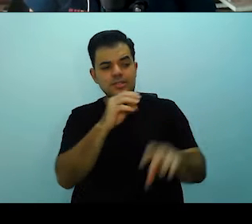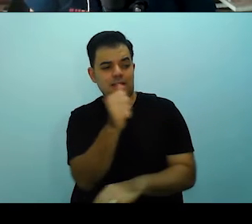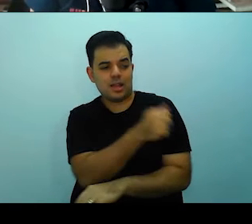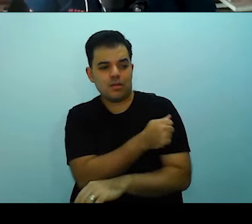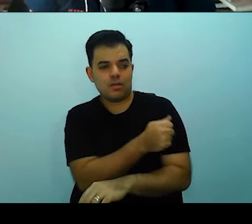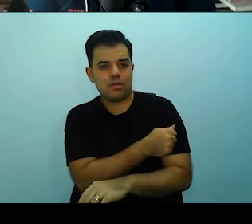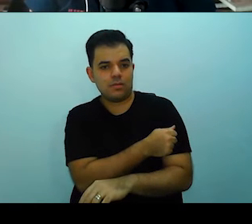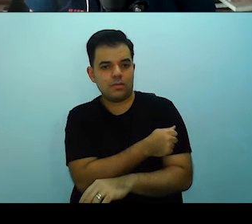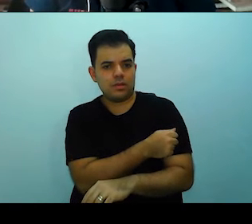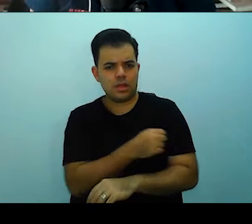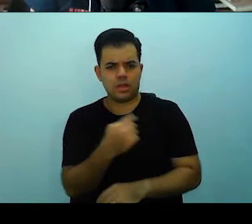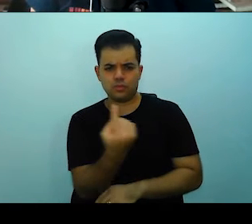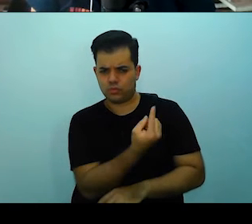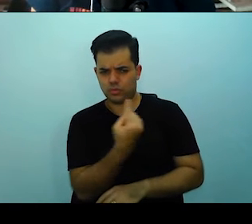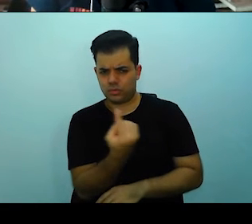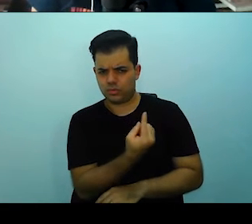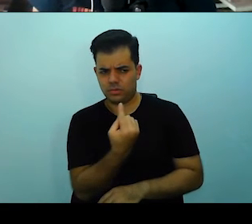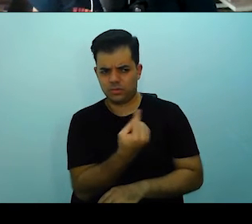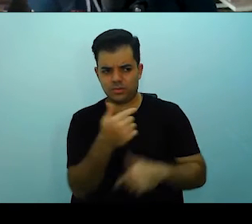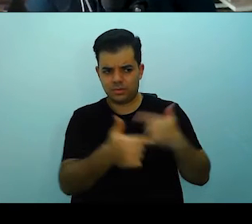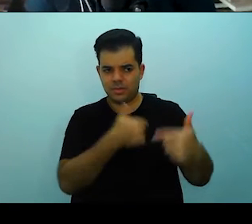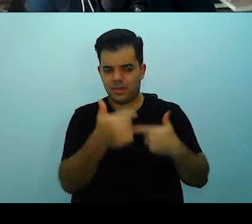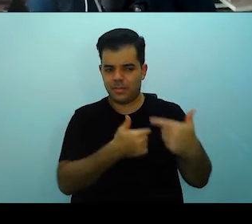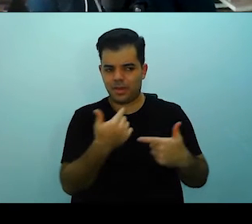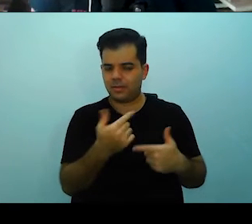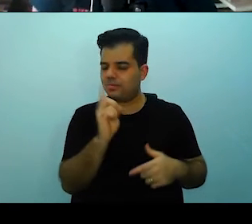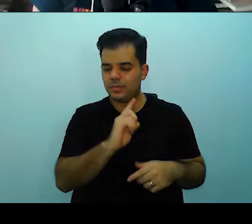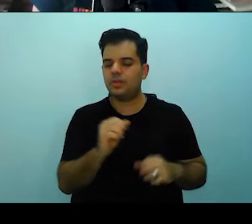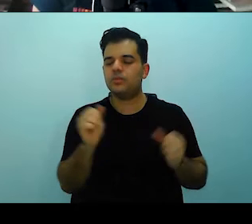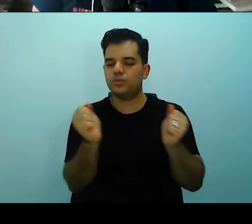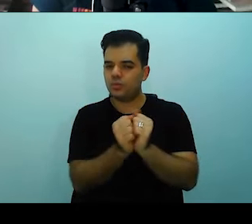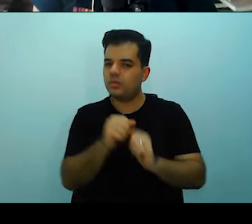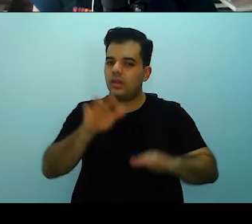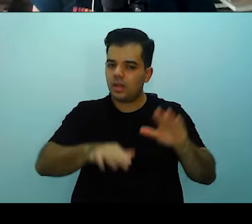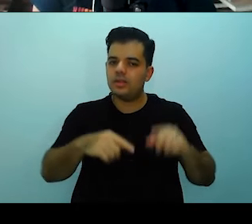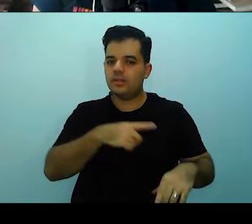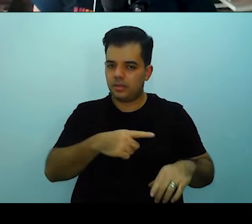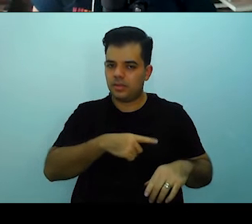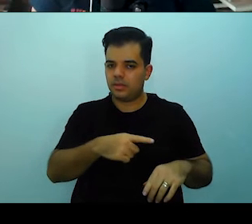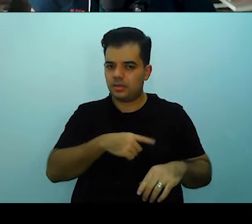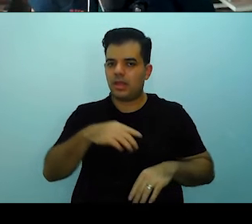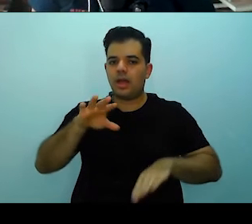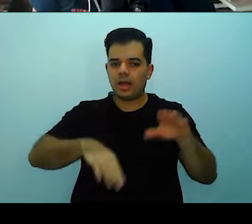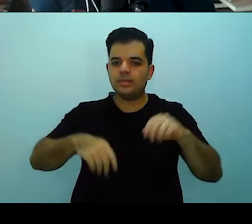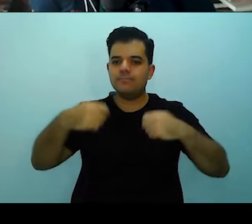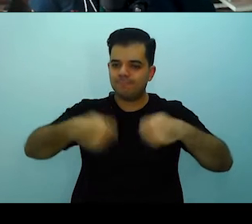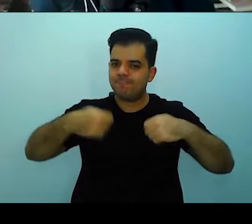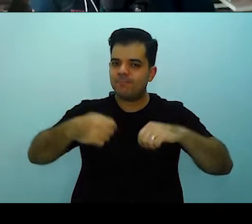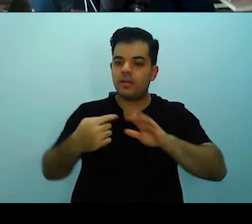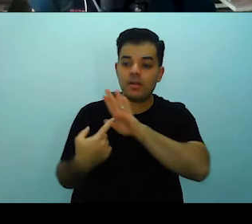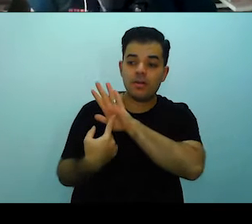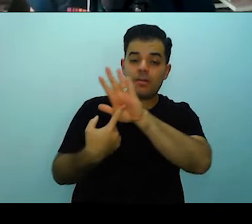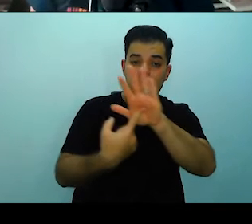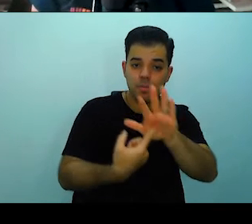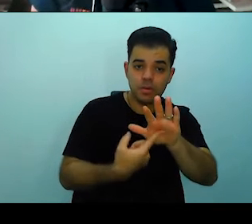ele não vai trabalhar sozinho e ele não está sozinho. Então, muitas vezes, ele vai precisar dar uma referência visual para conseguir uma